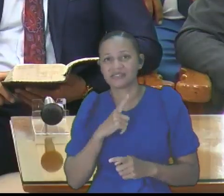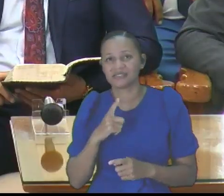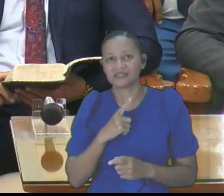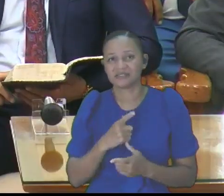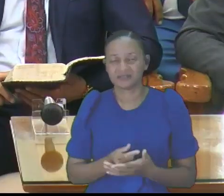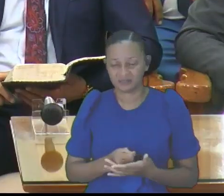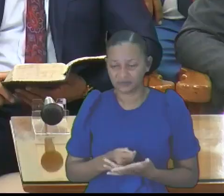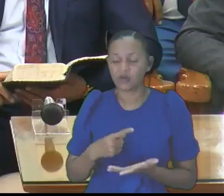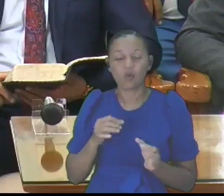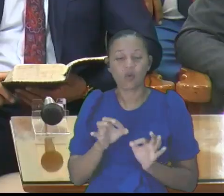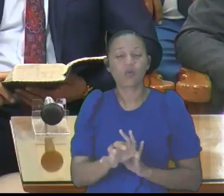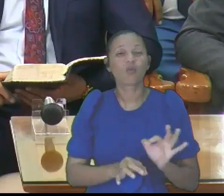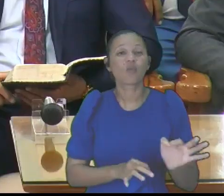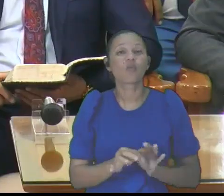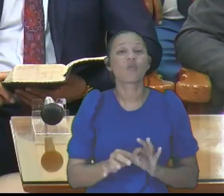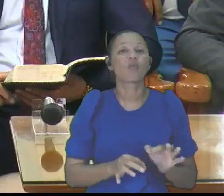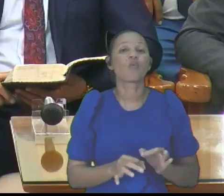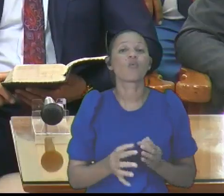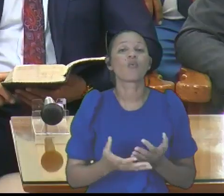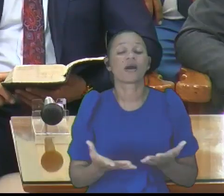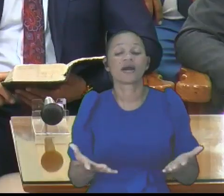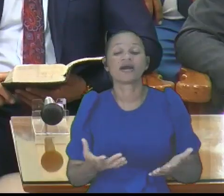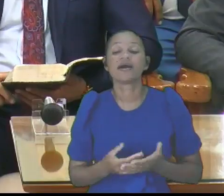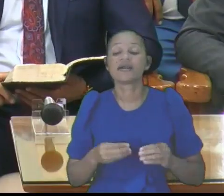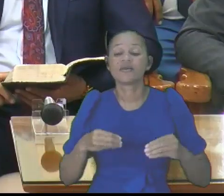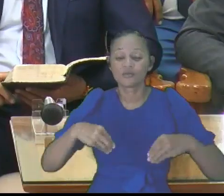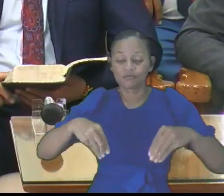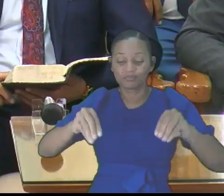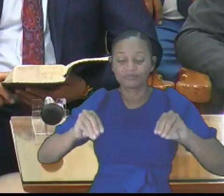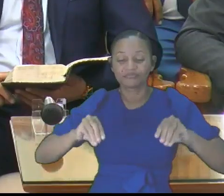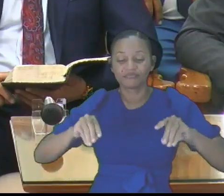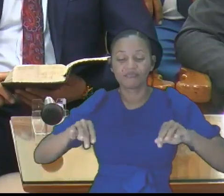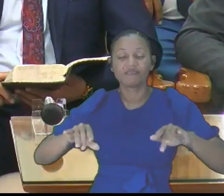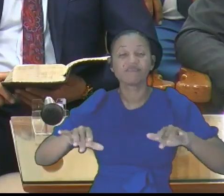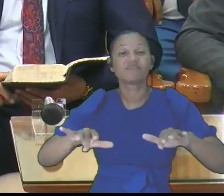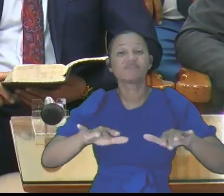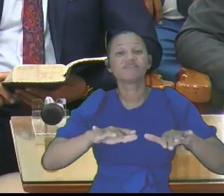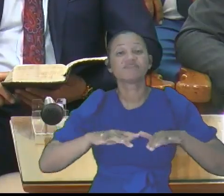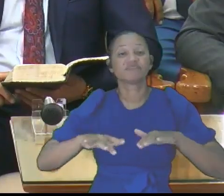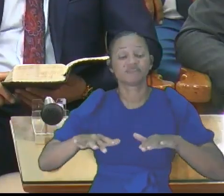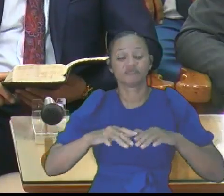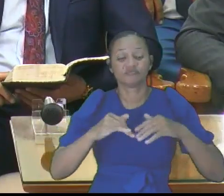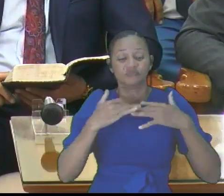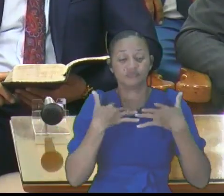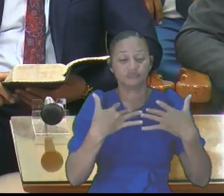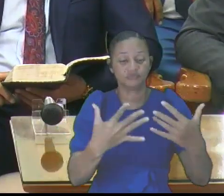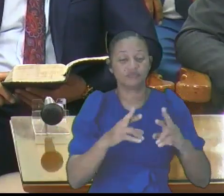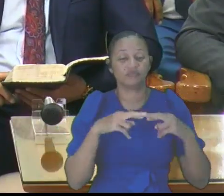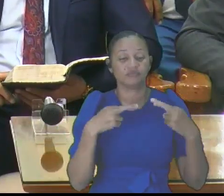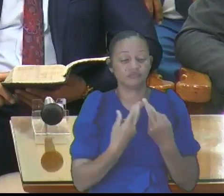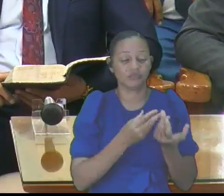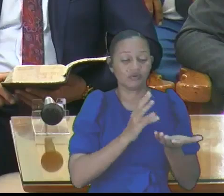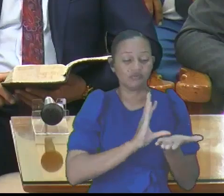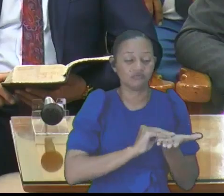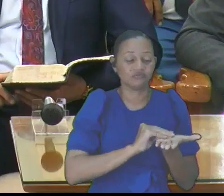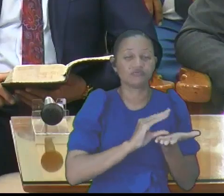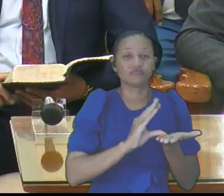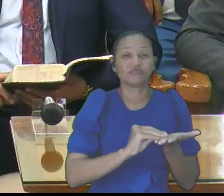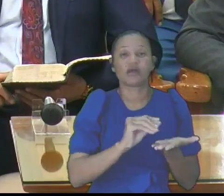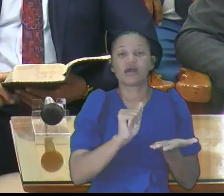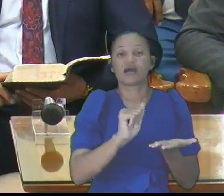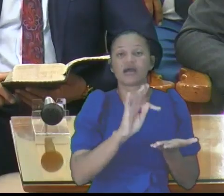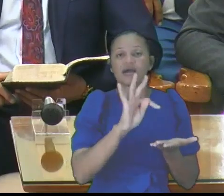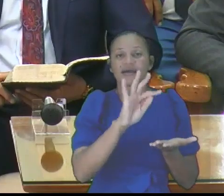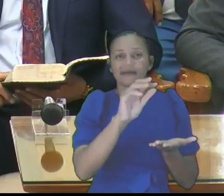hoje confeccionar uma capa de pele, uma Assembleia Geral com ata, que é para